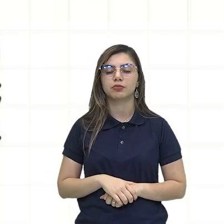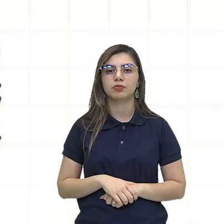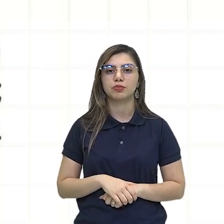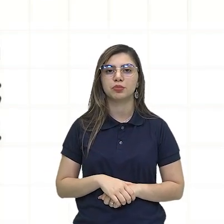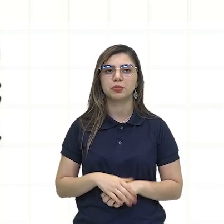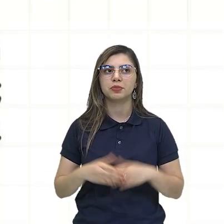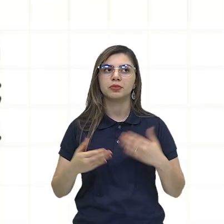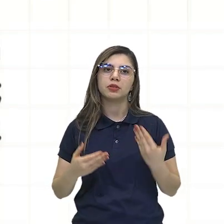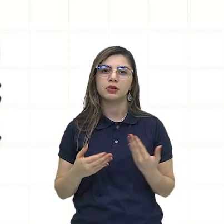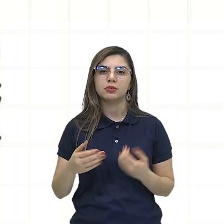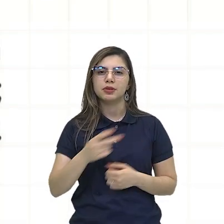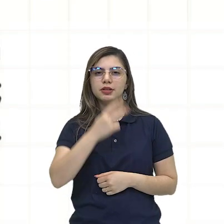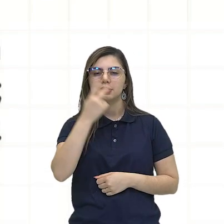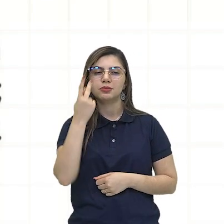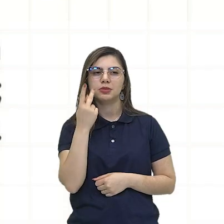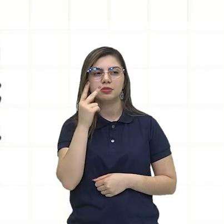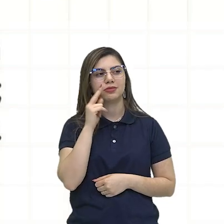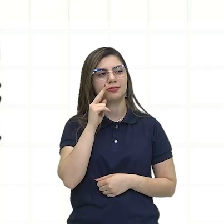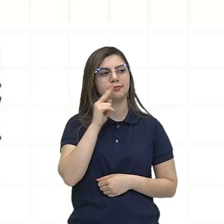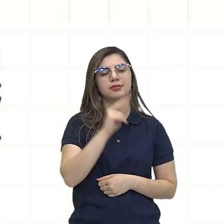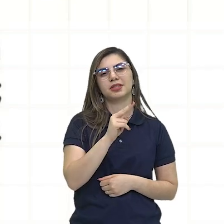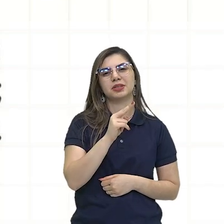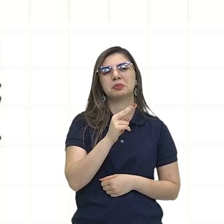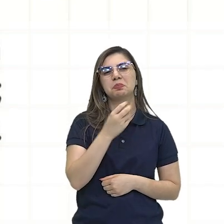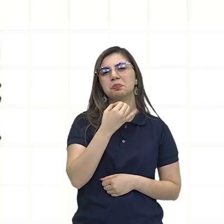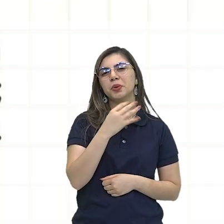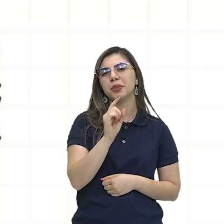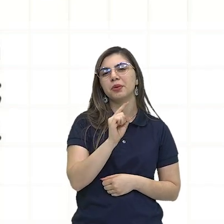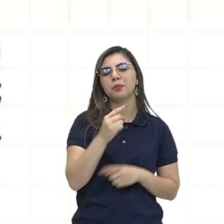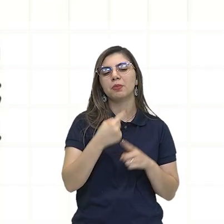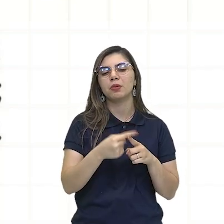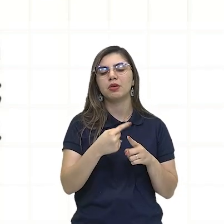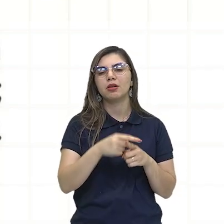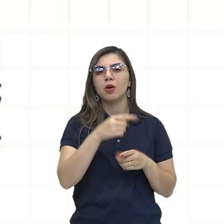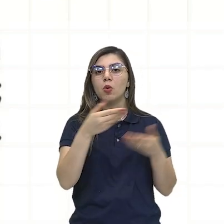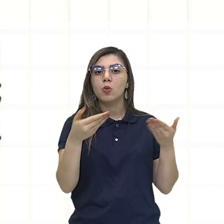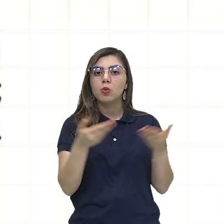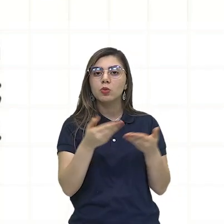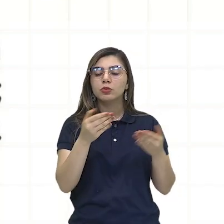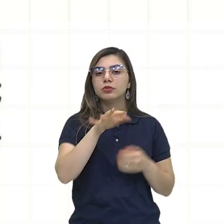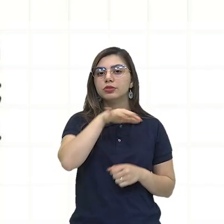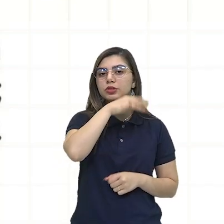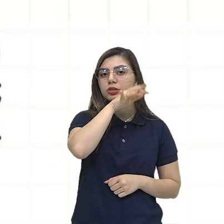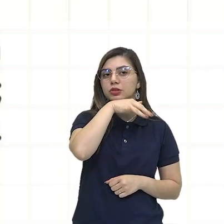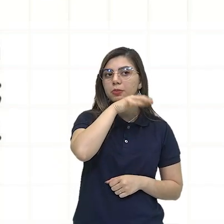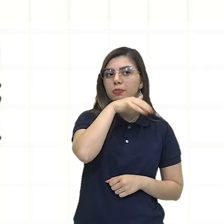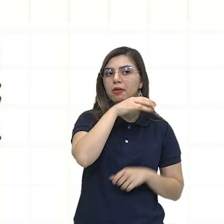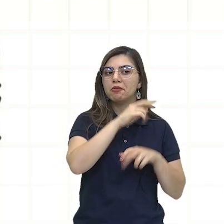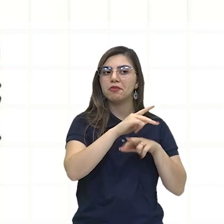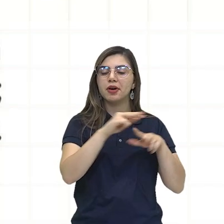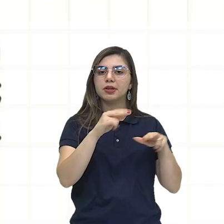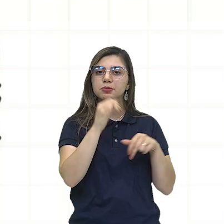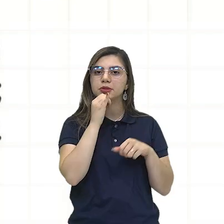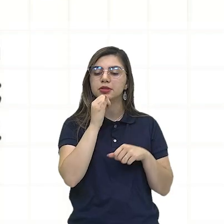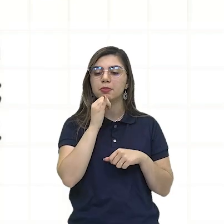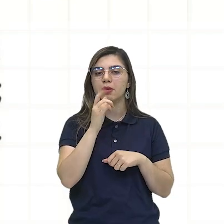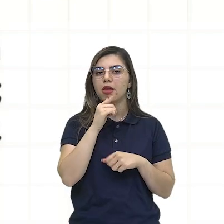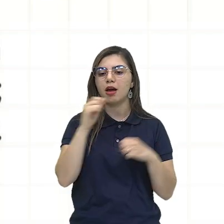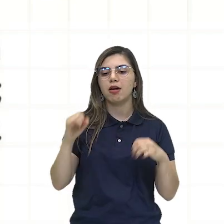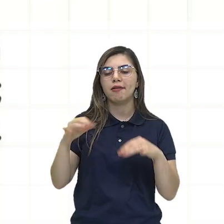bem mais vista, porque hoje diversos animais, sejam eles